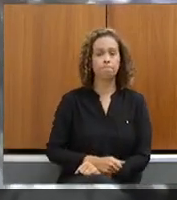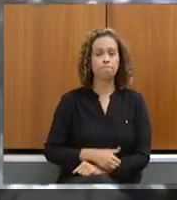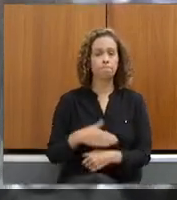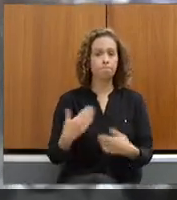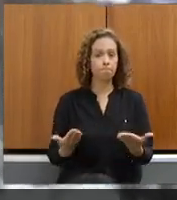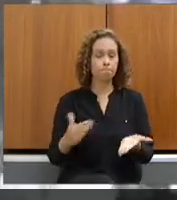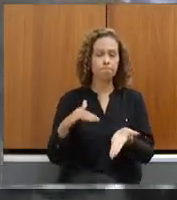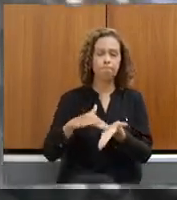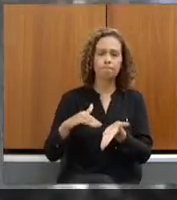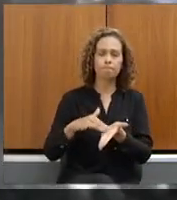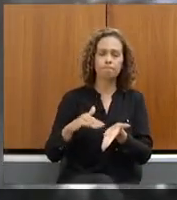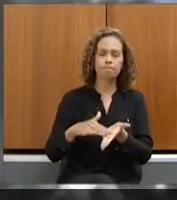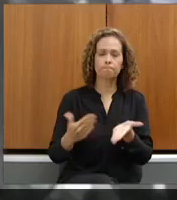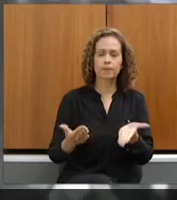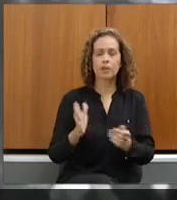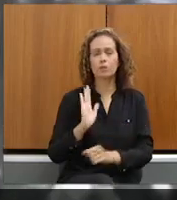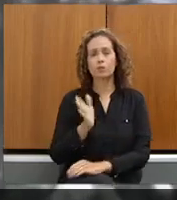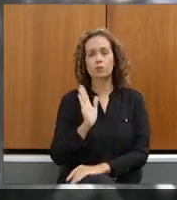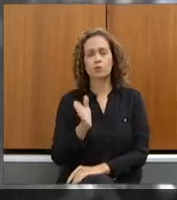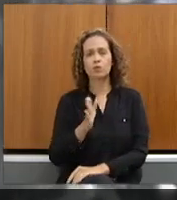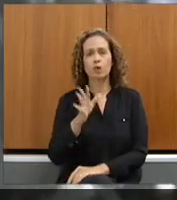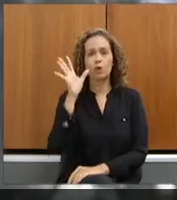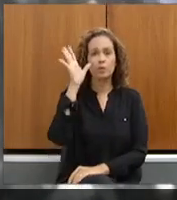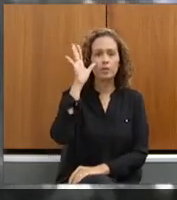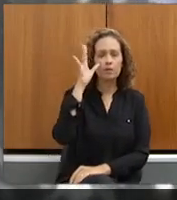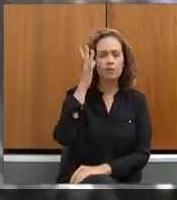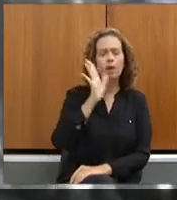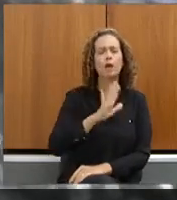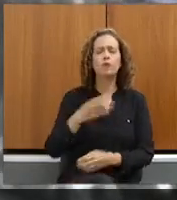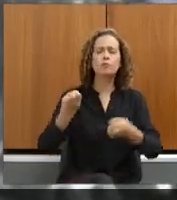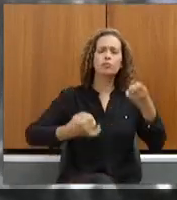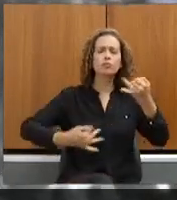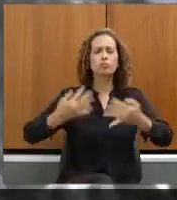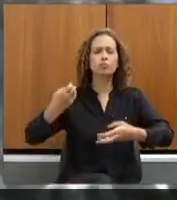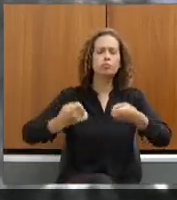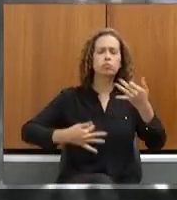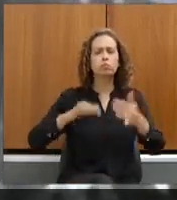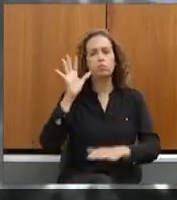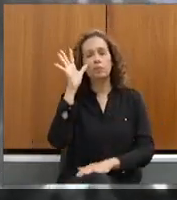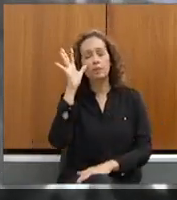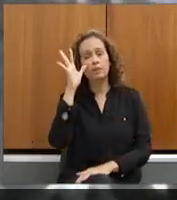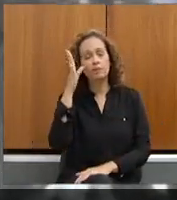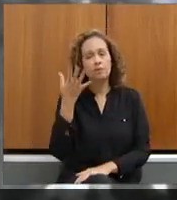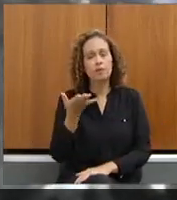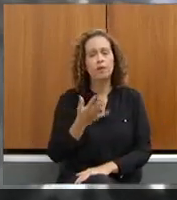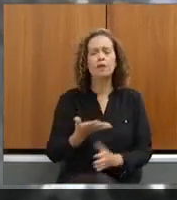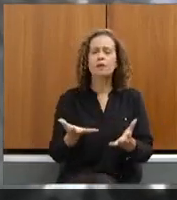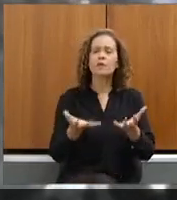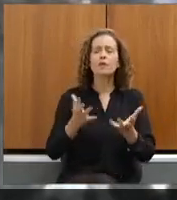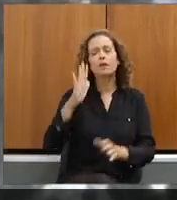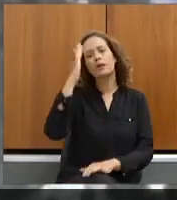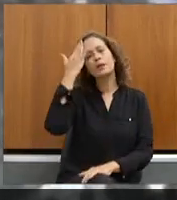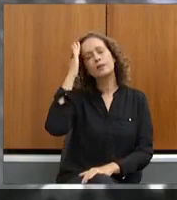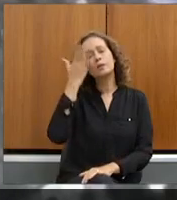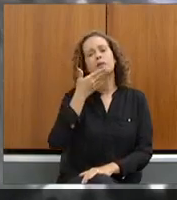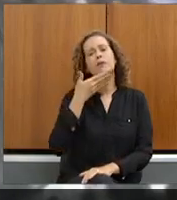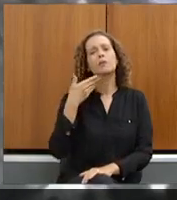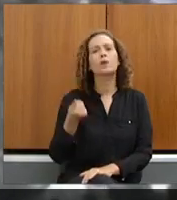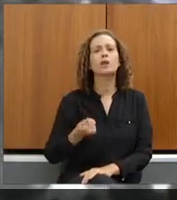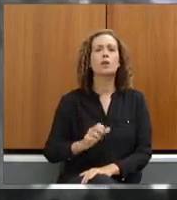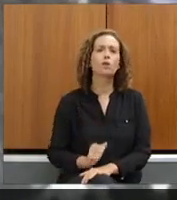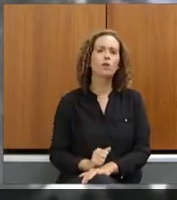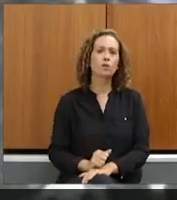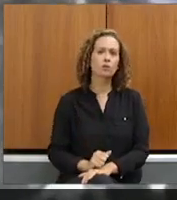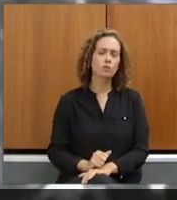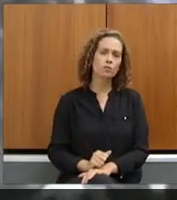é observei atentamente a apresentação dos eu trouxe e eu queria entender melhor que só tá chamando de